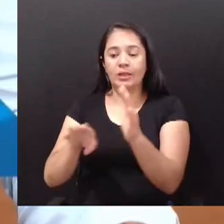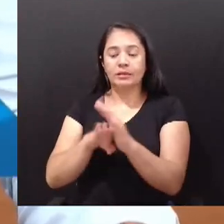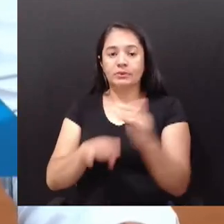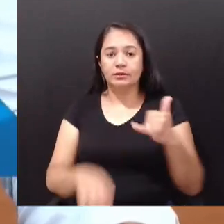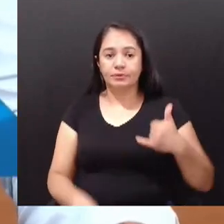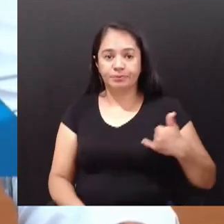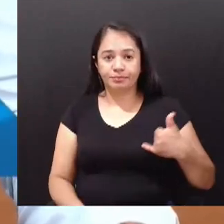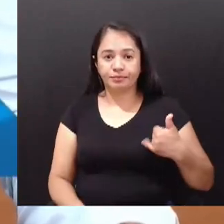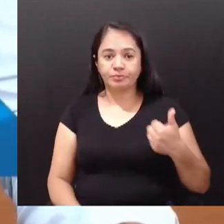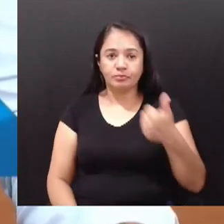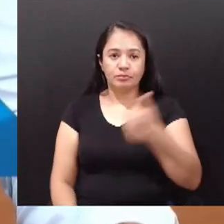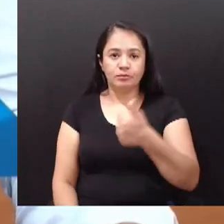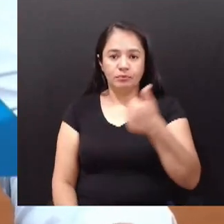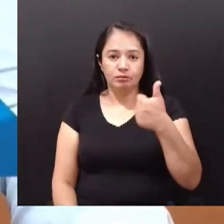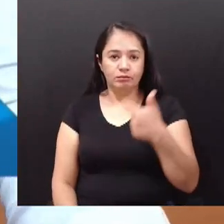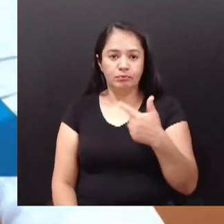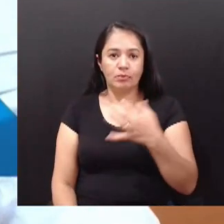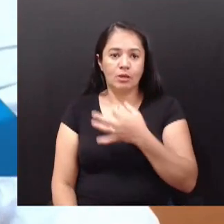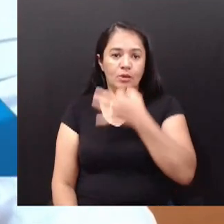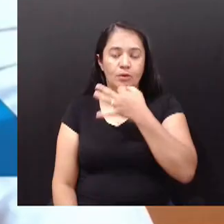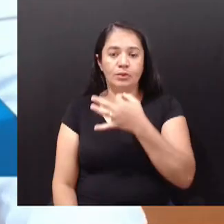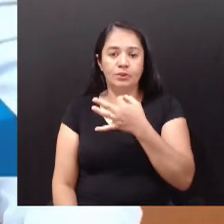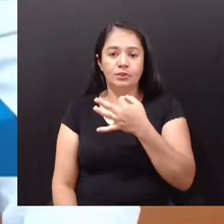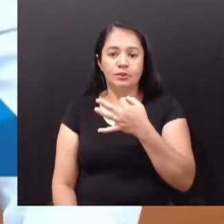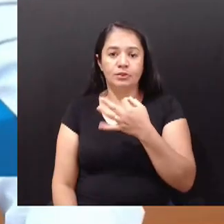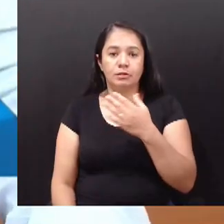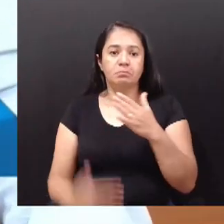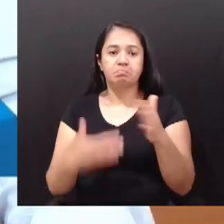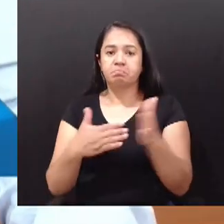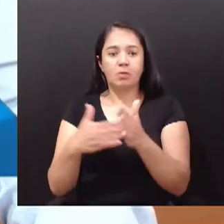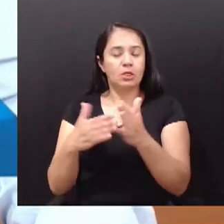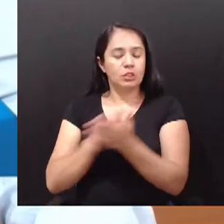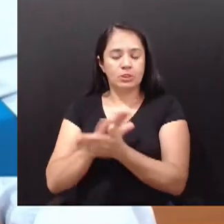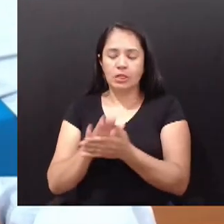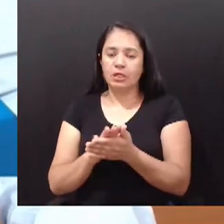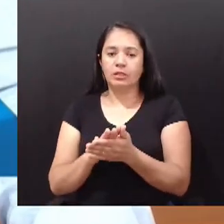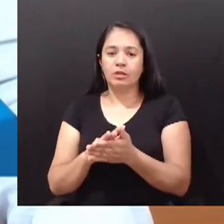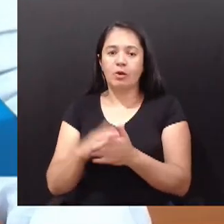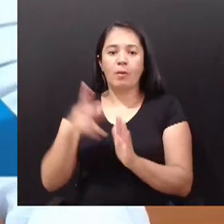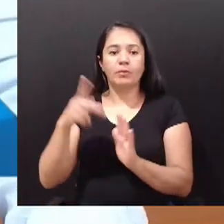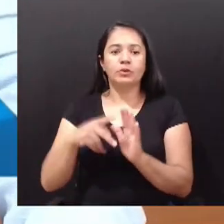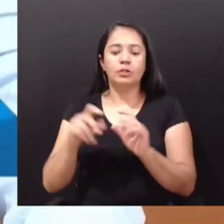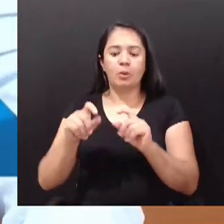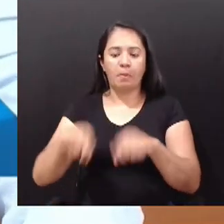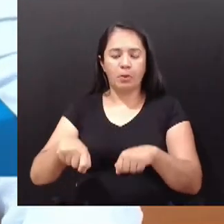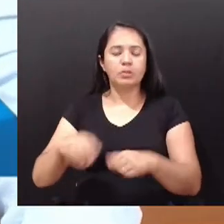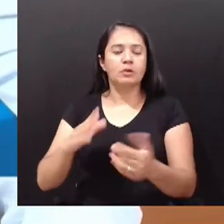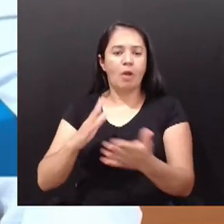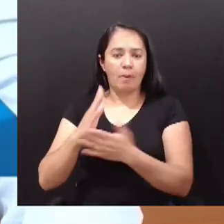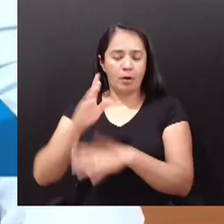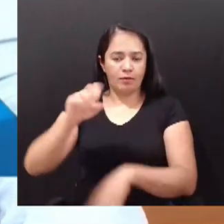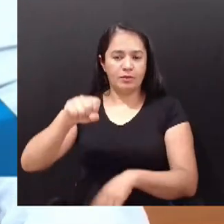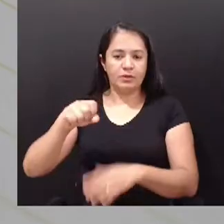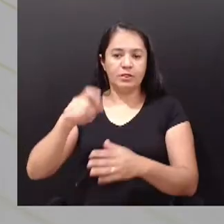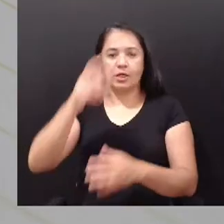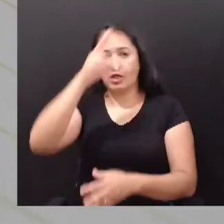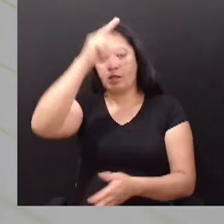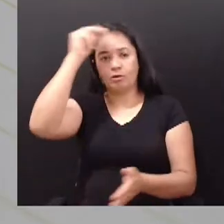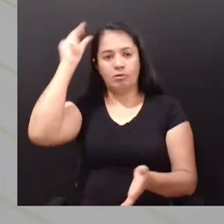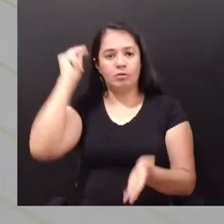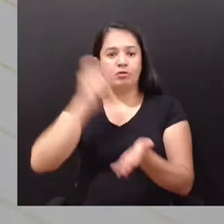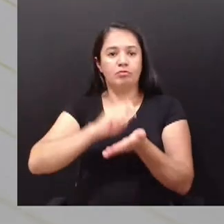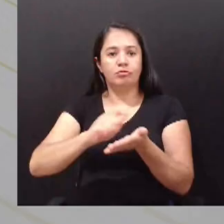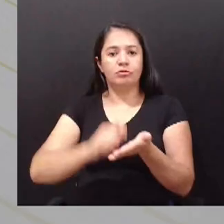não haverá nenhum impedimento para que esse projeto possa ser aprovado e sancionado pelo prefeito municipal de Campinas.